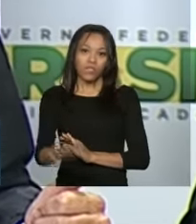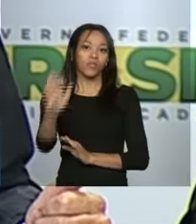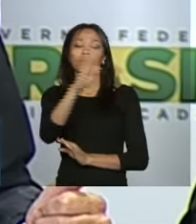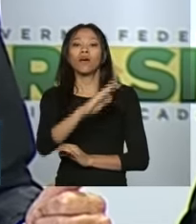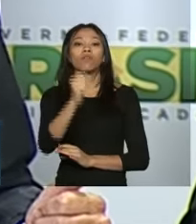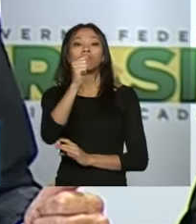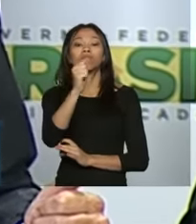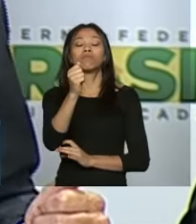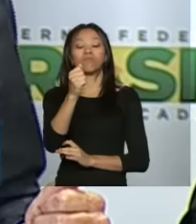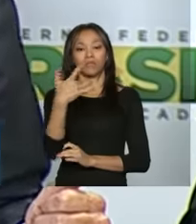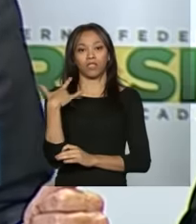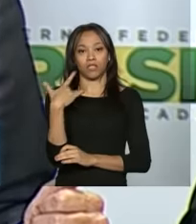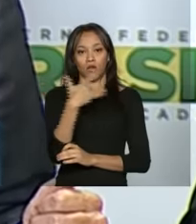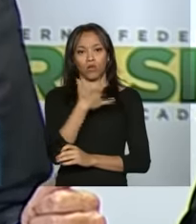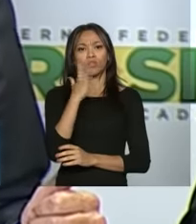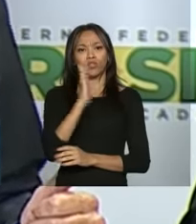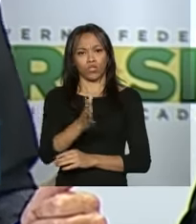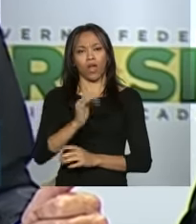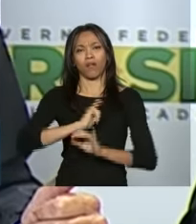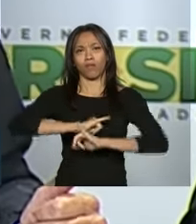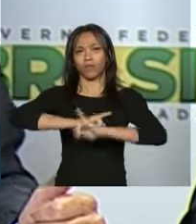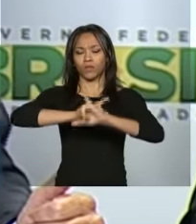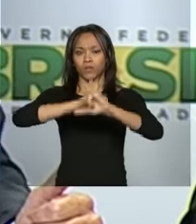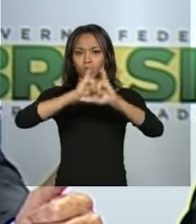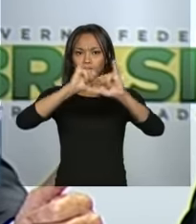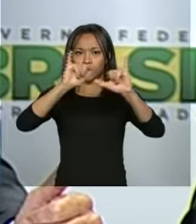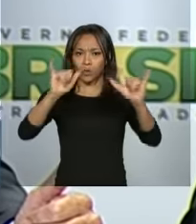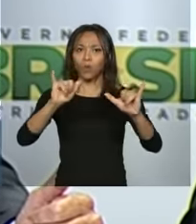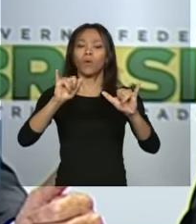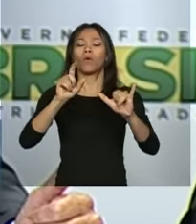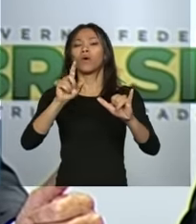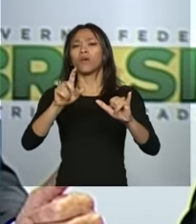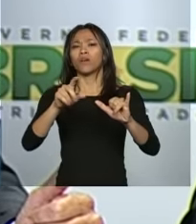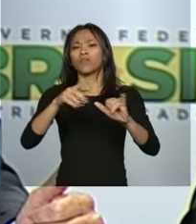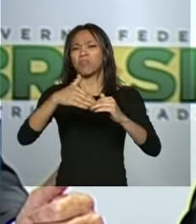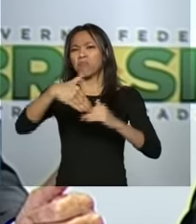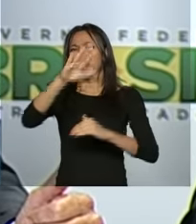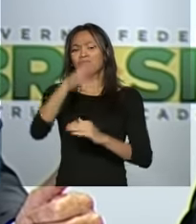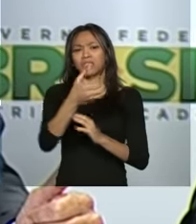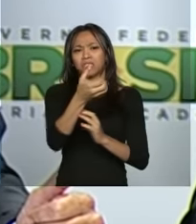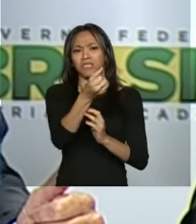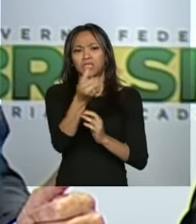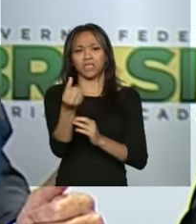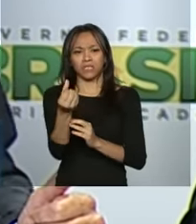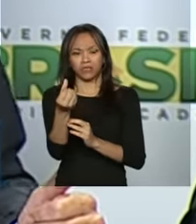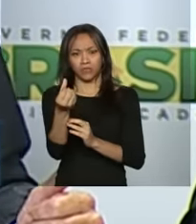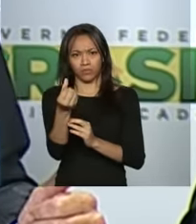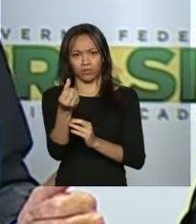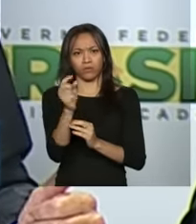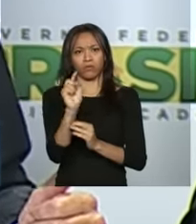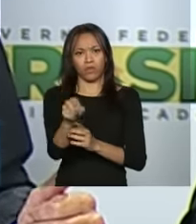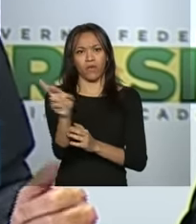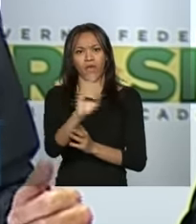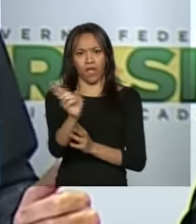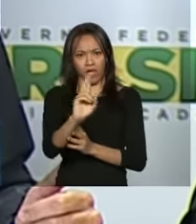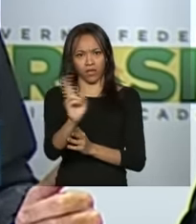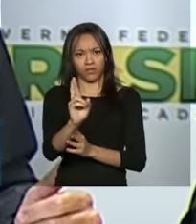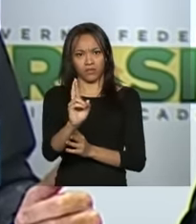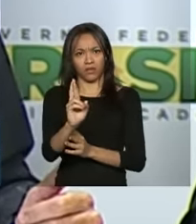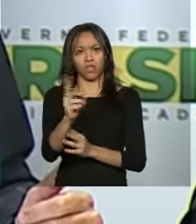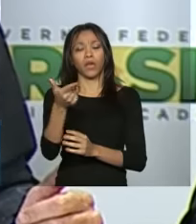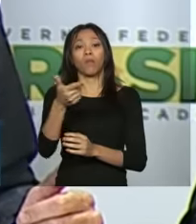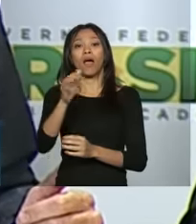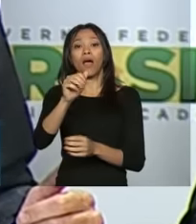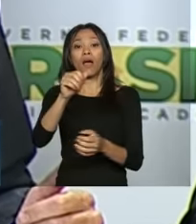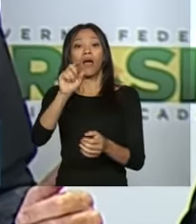cobrança do ressarcimento daquelas auditorias se eu não me engano dava mais de R 6$ 600.000 de restituição por volta de 600 depois eu te dou com certeza que eu não tenho